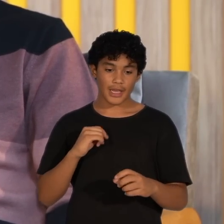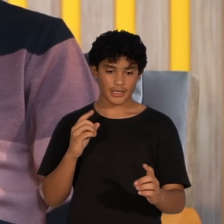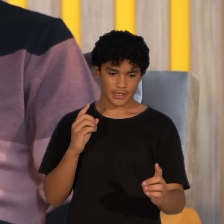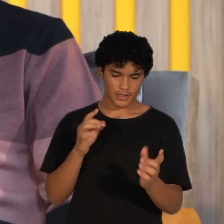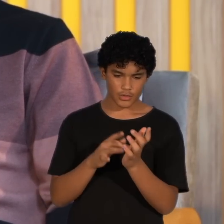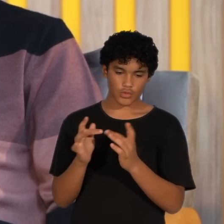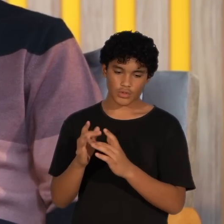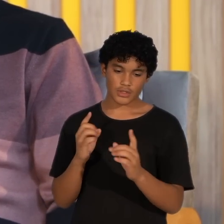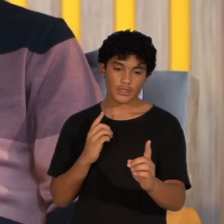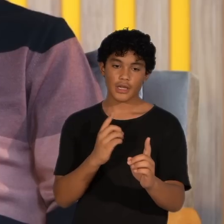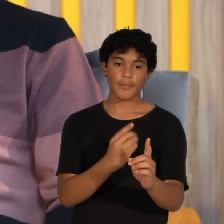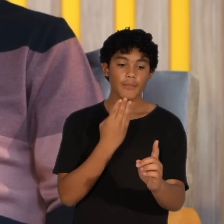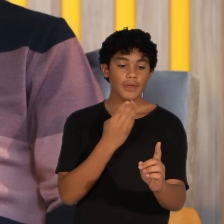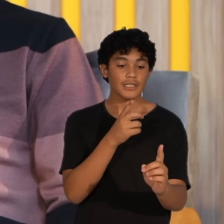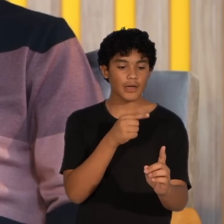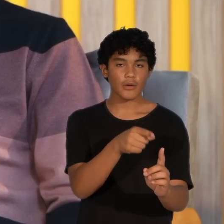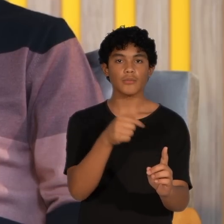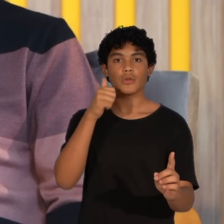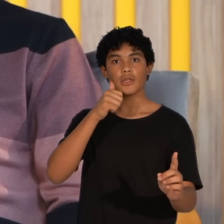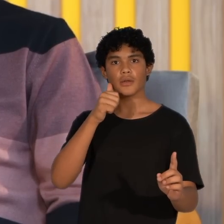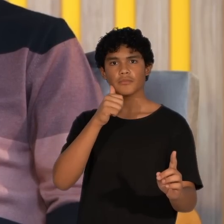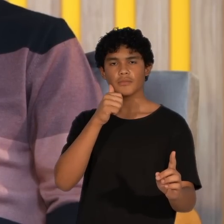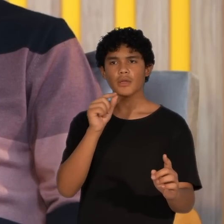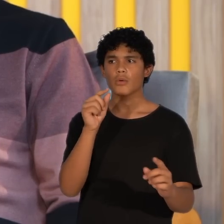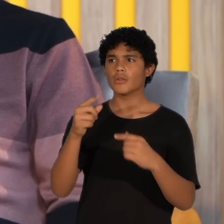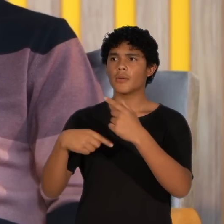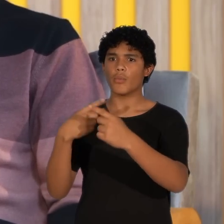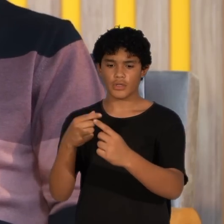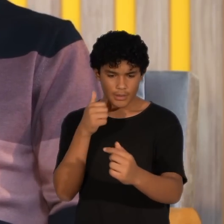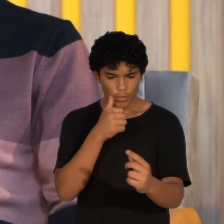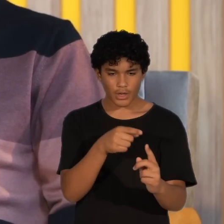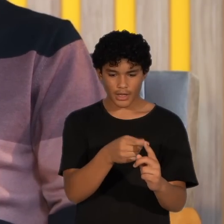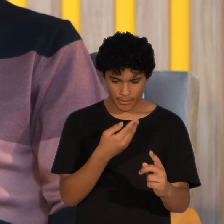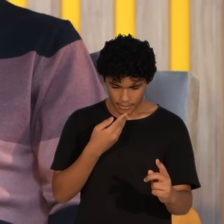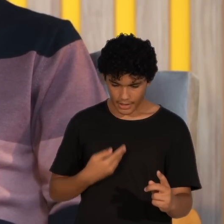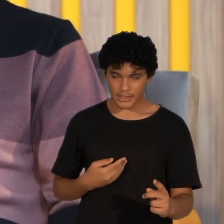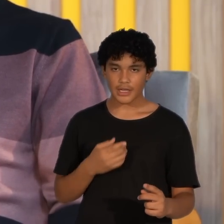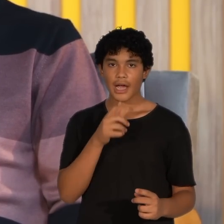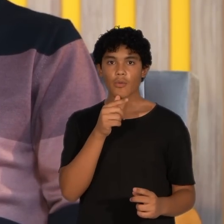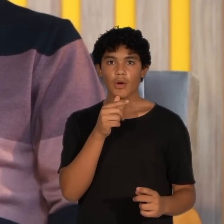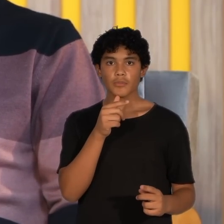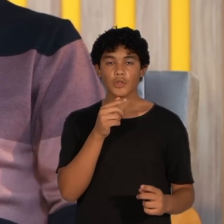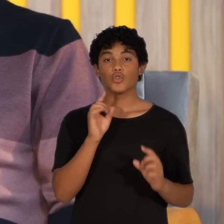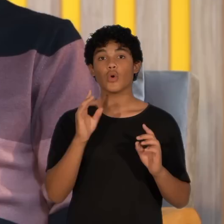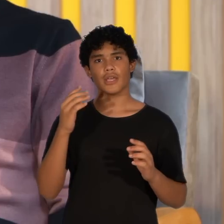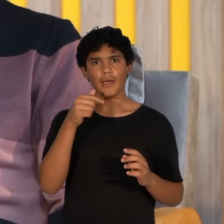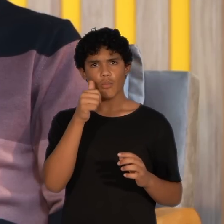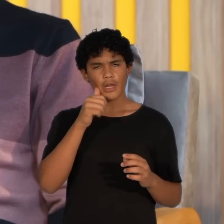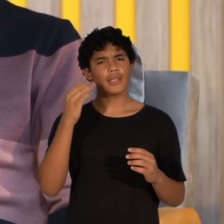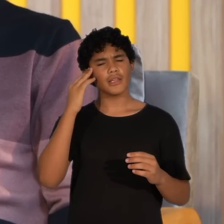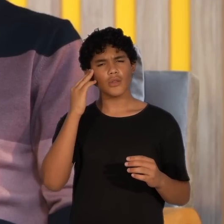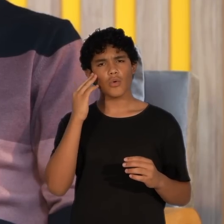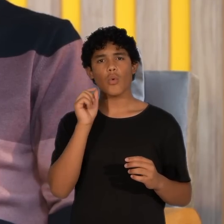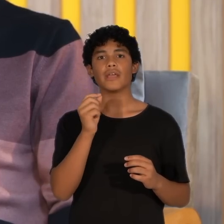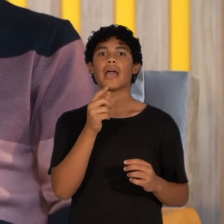pedindo água para aquela mulher e passa um tempinho, é a mulher que está pedindo água para Jesus. Mas ela tinha entendido qual que era a